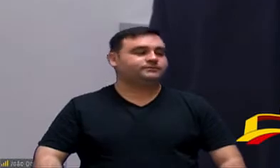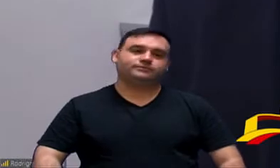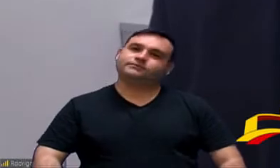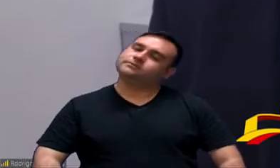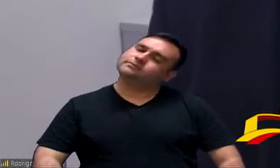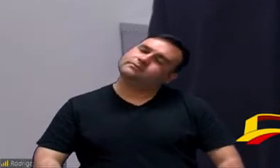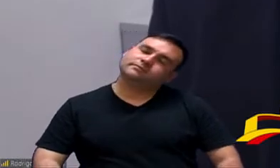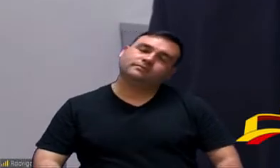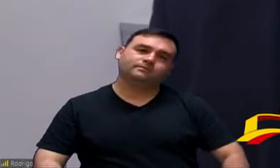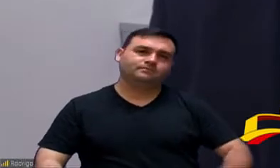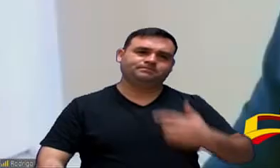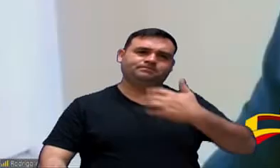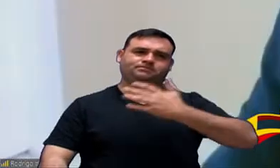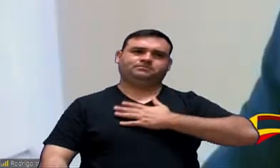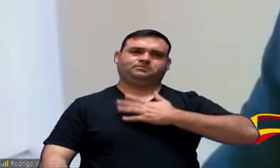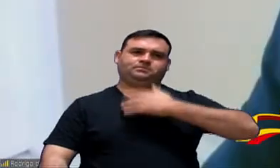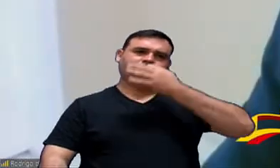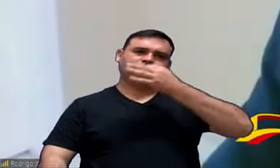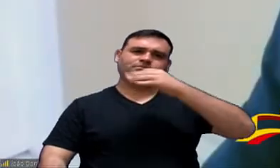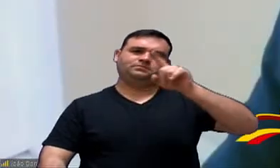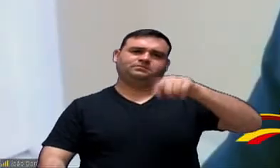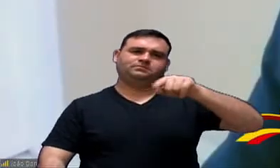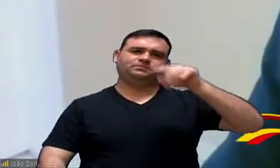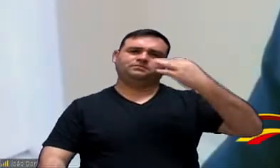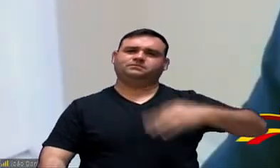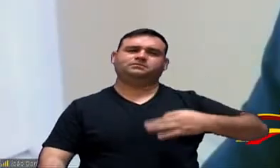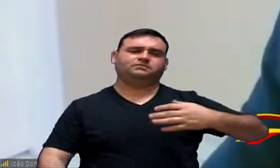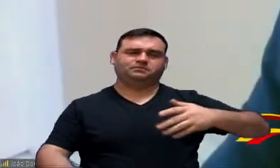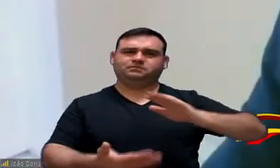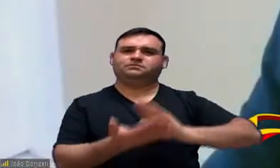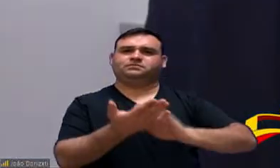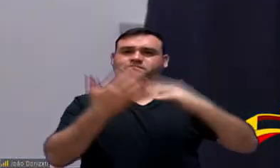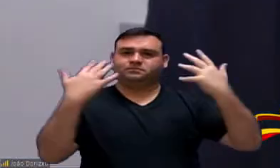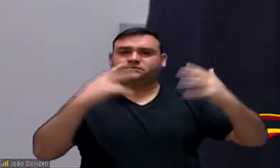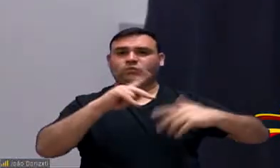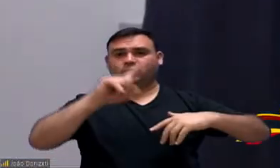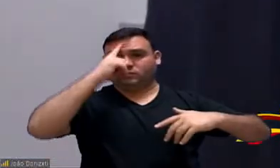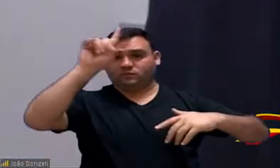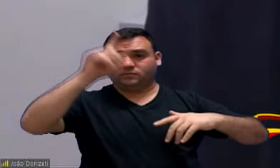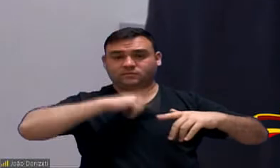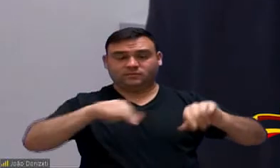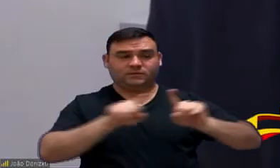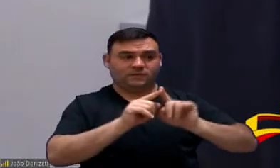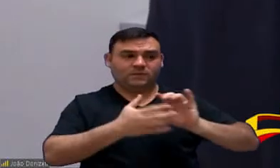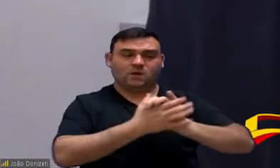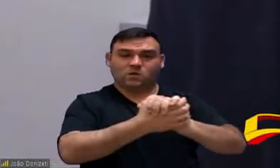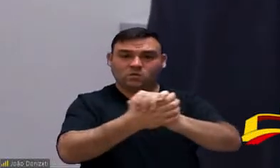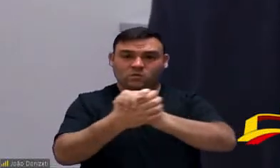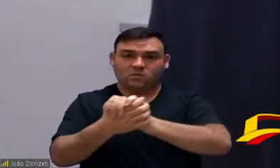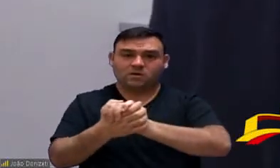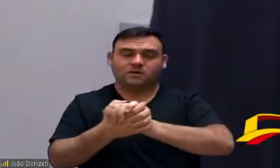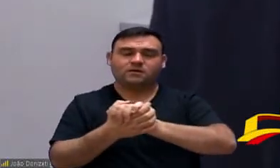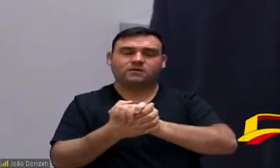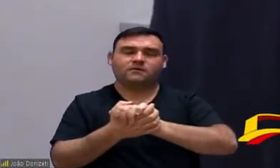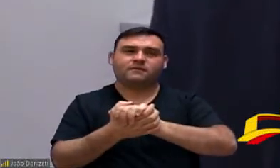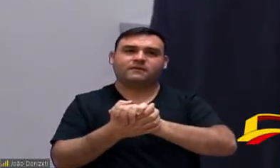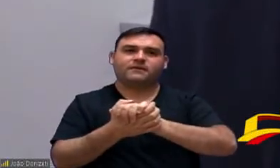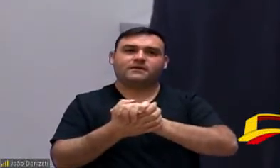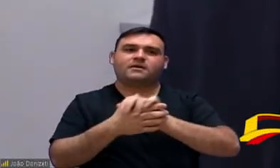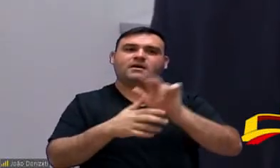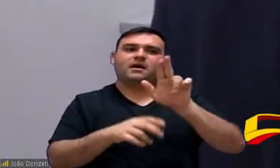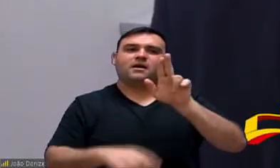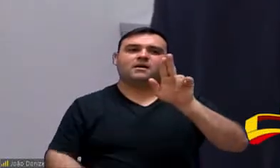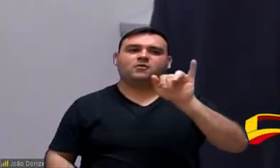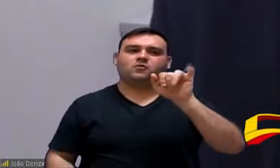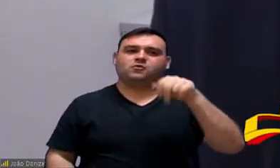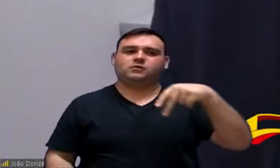Mas olha, da minha parte é isso, o Treviso. Parabéns pela iniciativa de cumprimentar aí a Unip. A